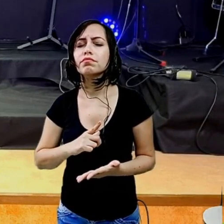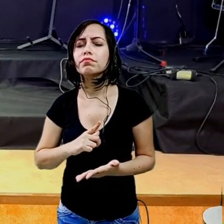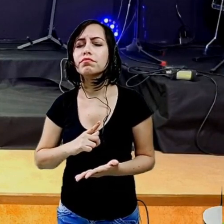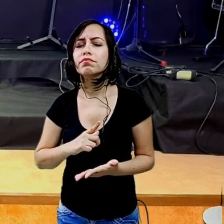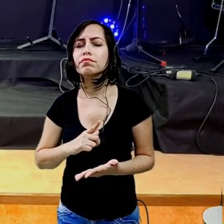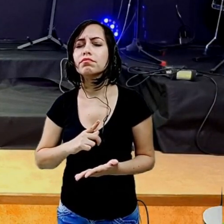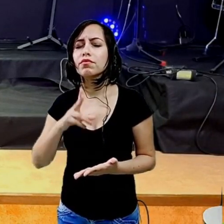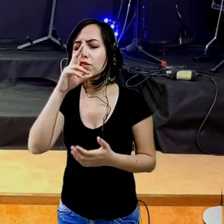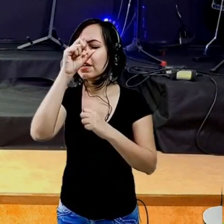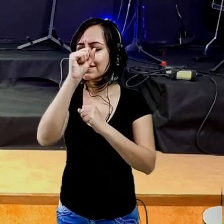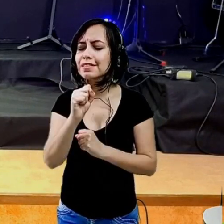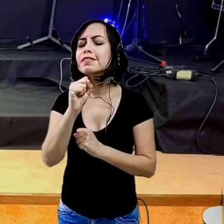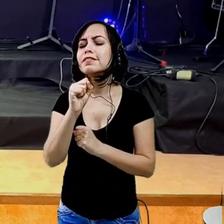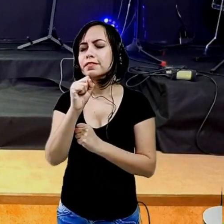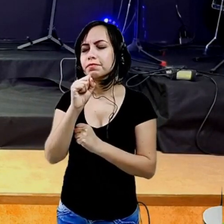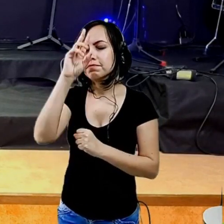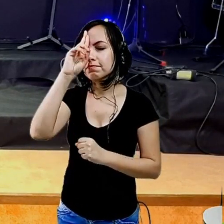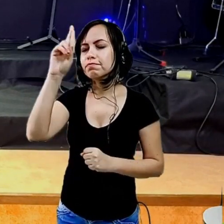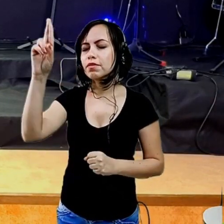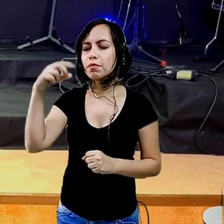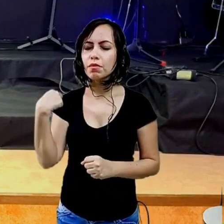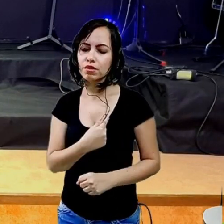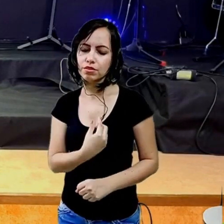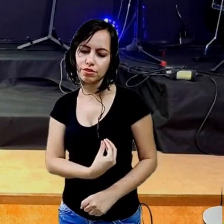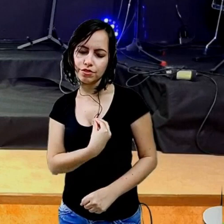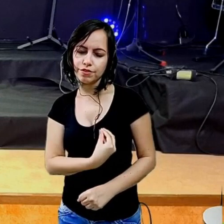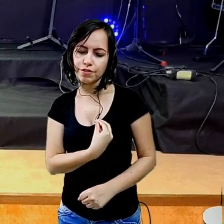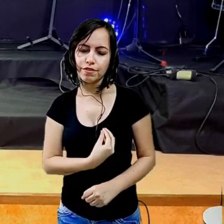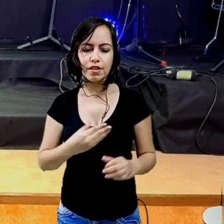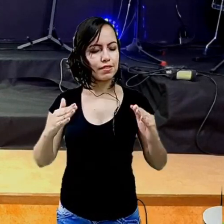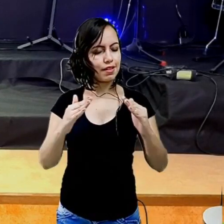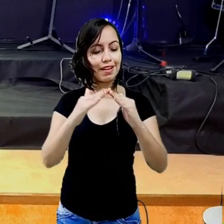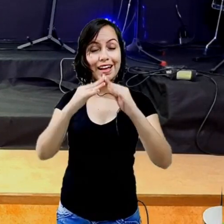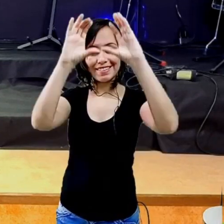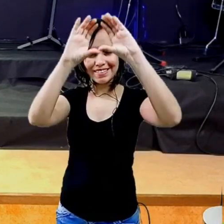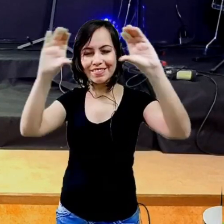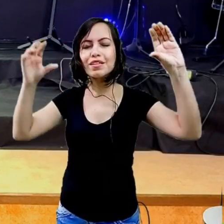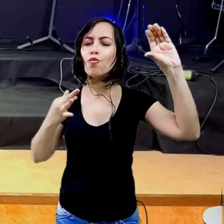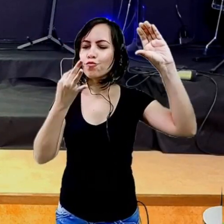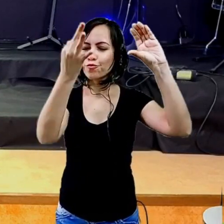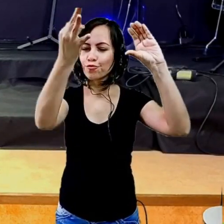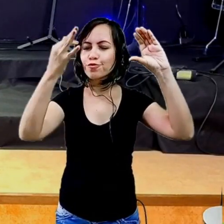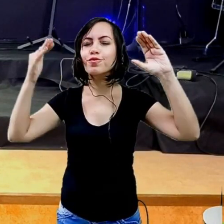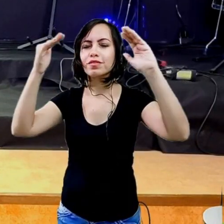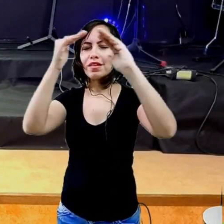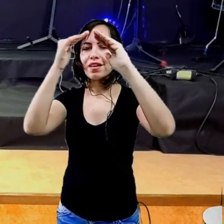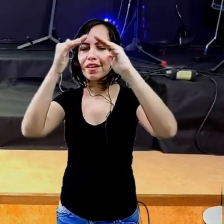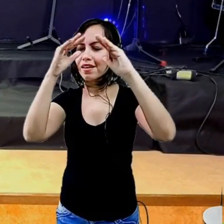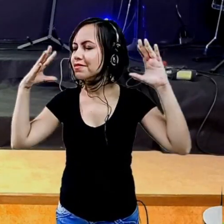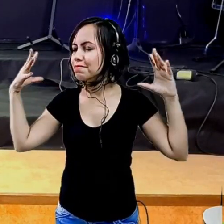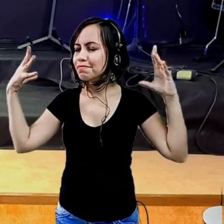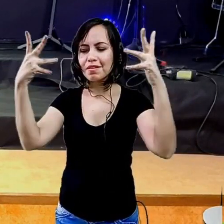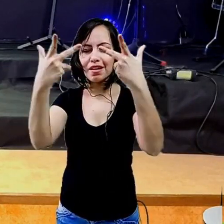para nós desfrutar desta casa maravilhosa, dessa casa